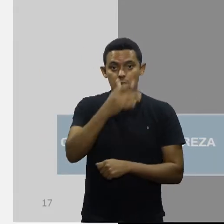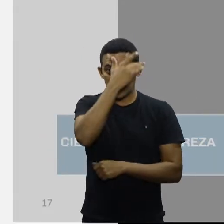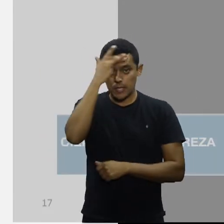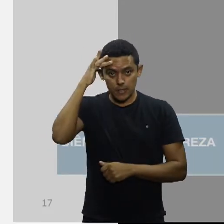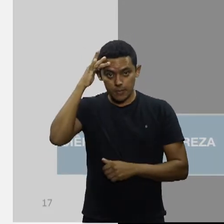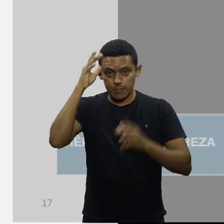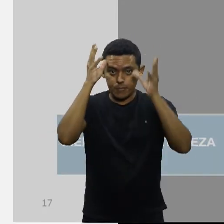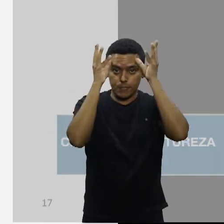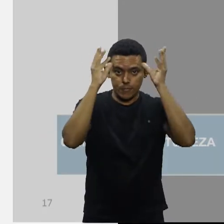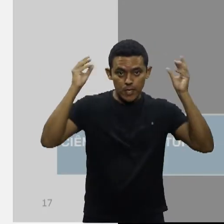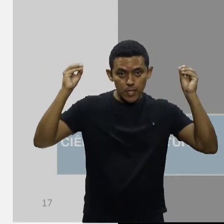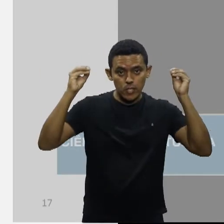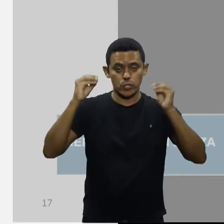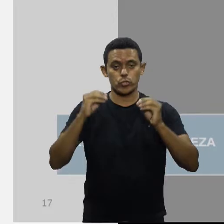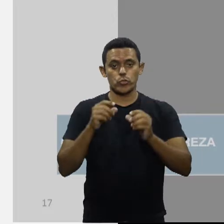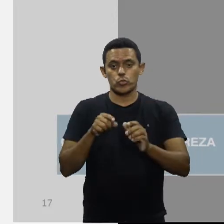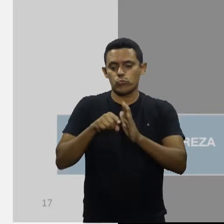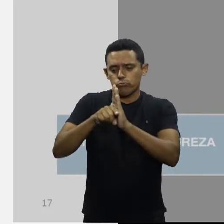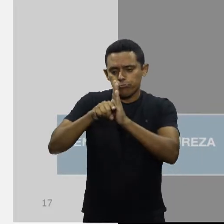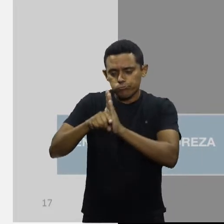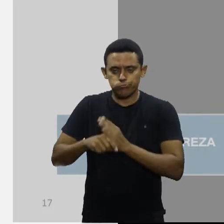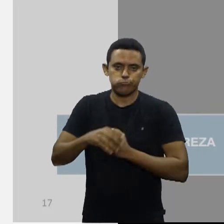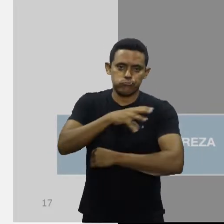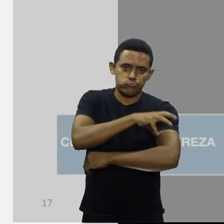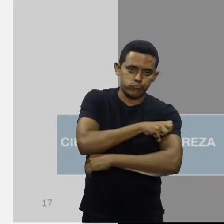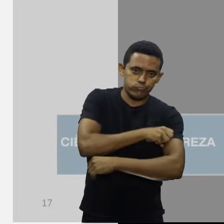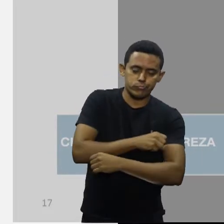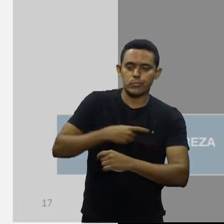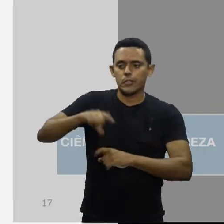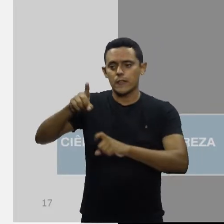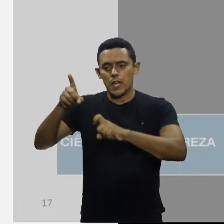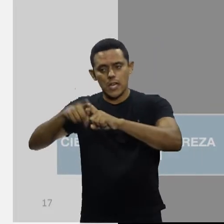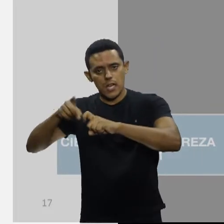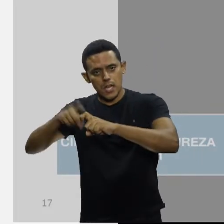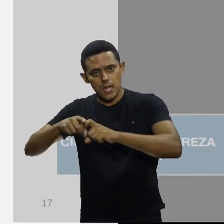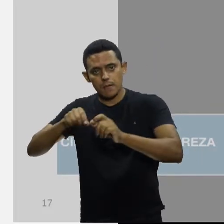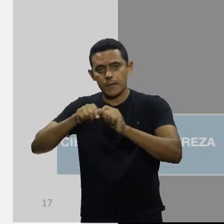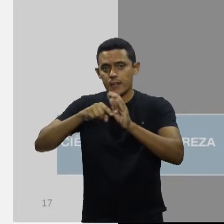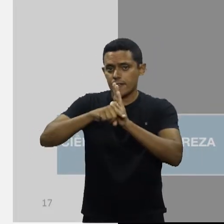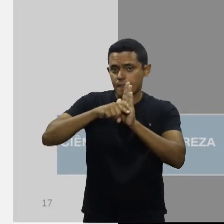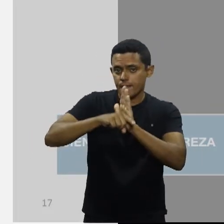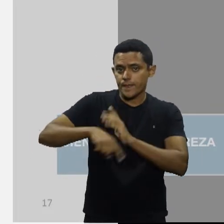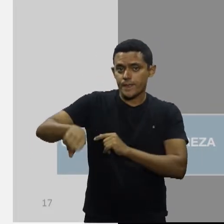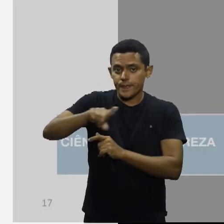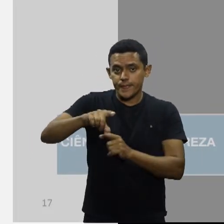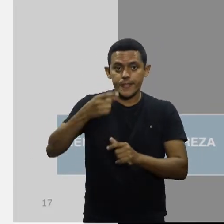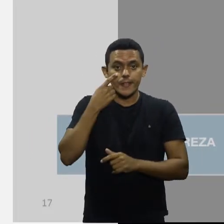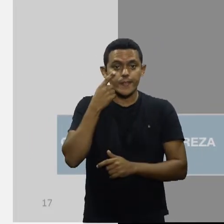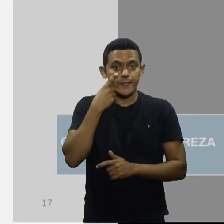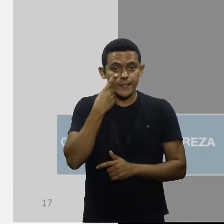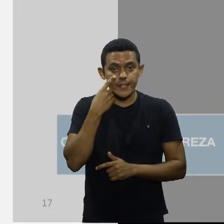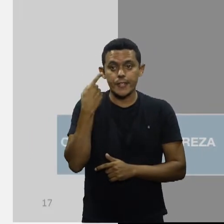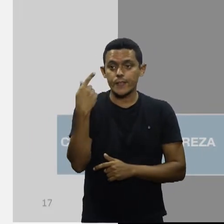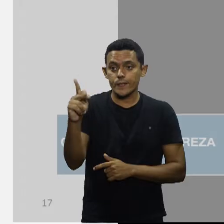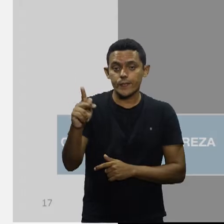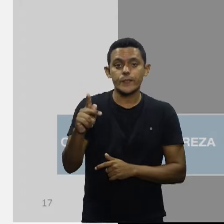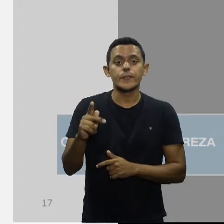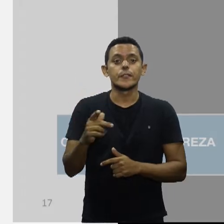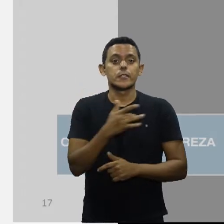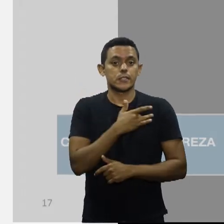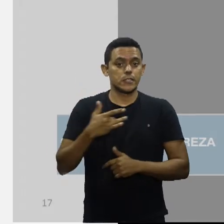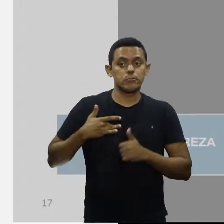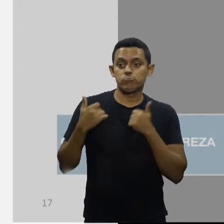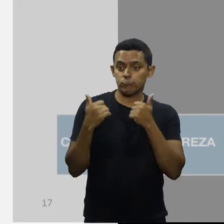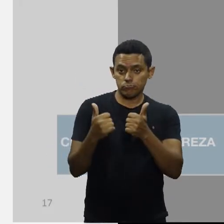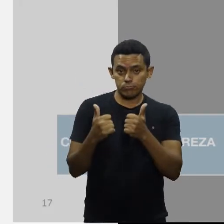que fará a triagem, encaminhará para um médico, o médico fará o seu diagnóstico clínico, e esse médico fará